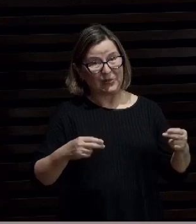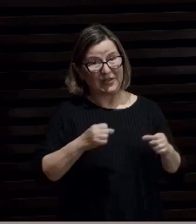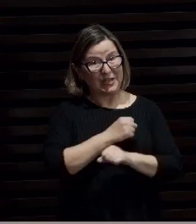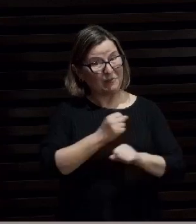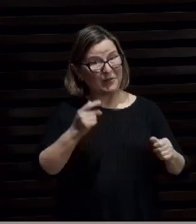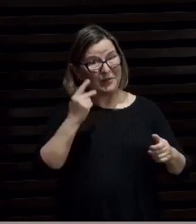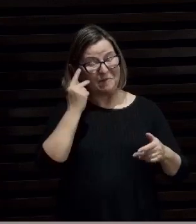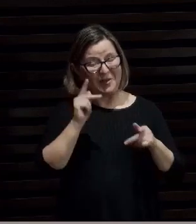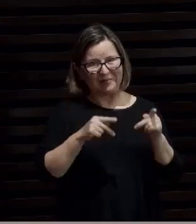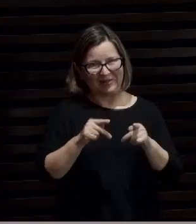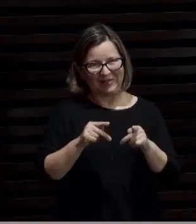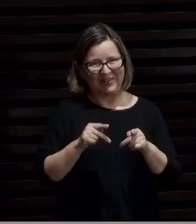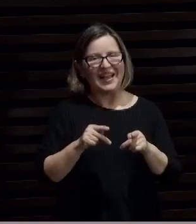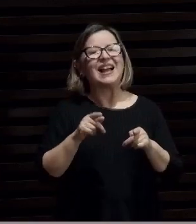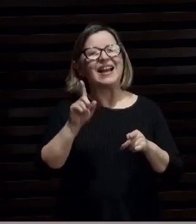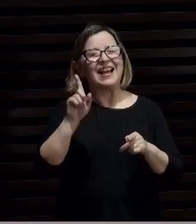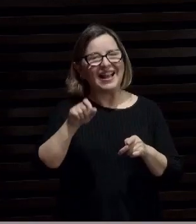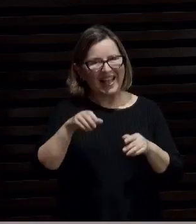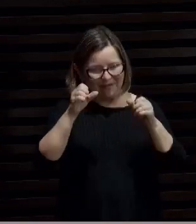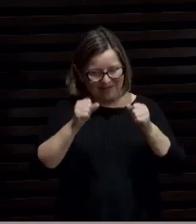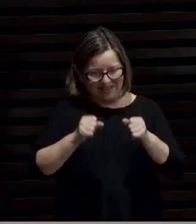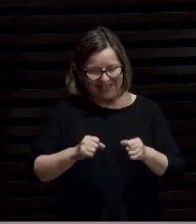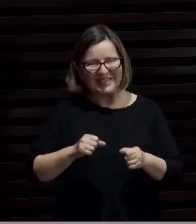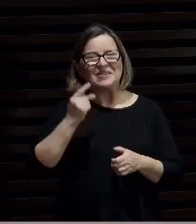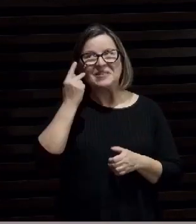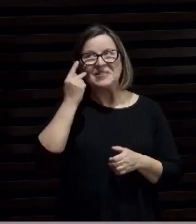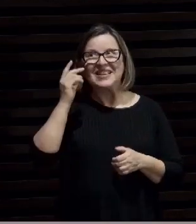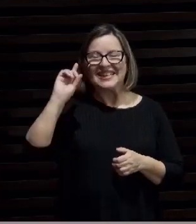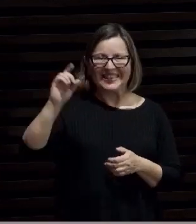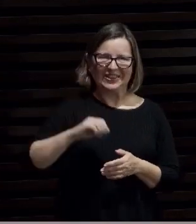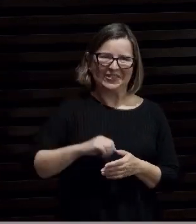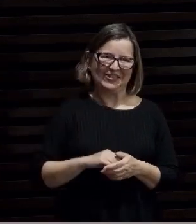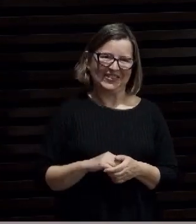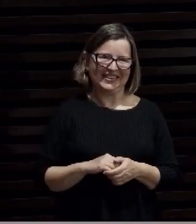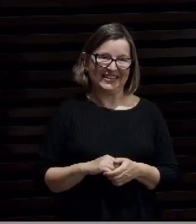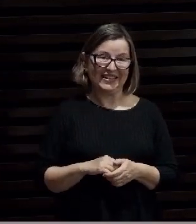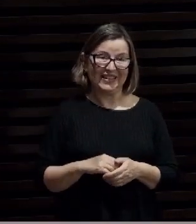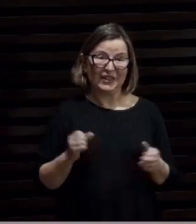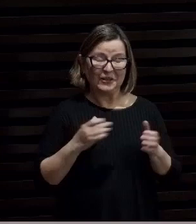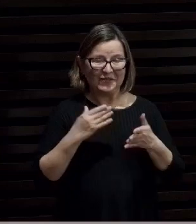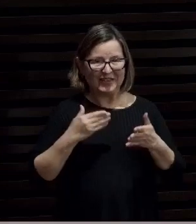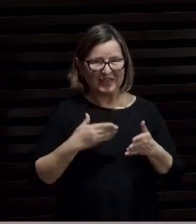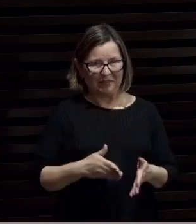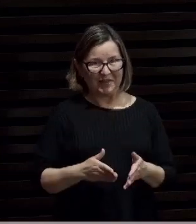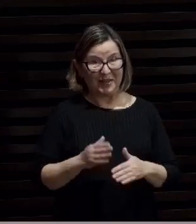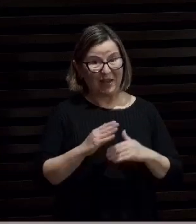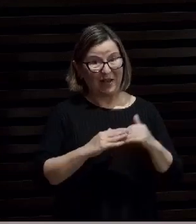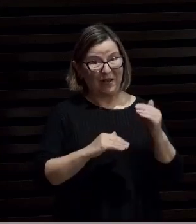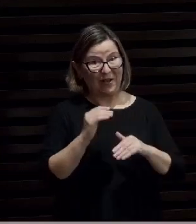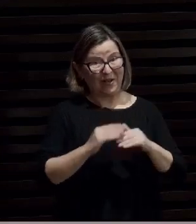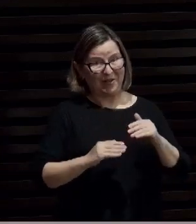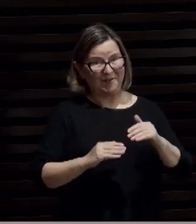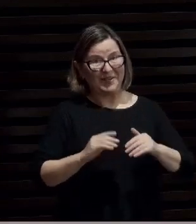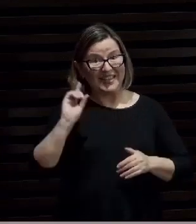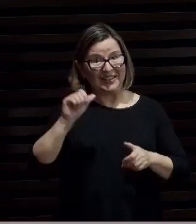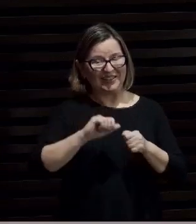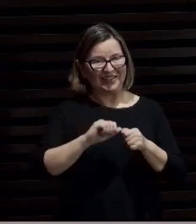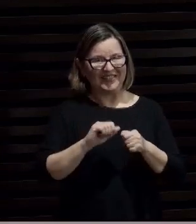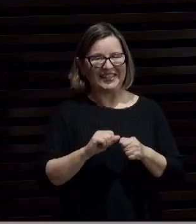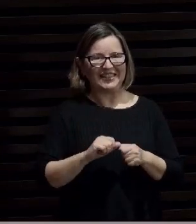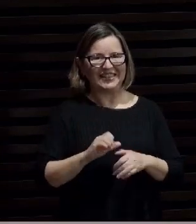O novo nascimento, meus amados, é uma obra operada por Deus. Efésios 2, 8.